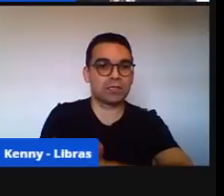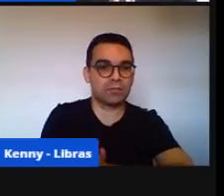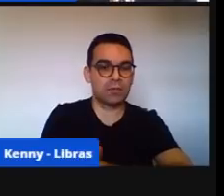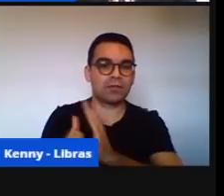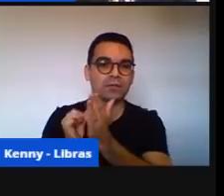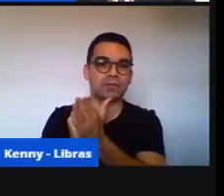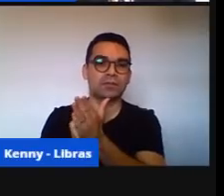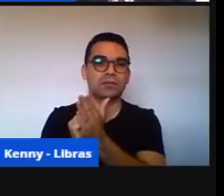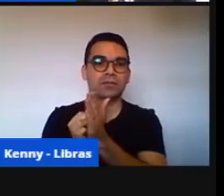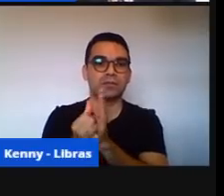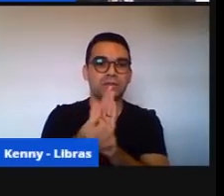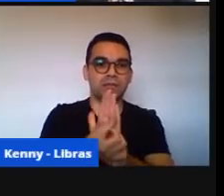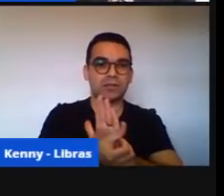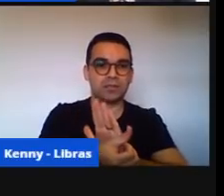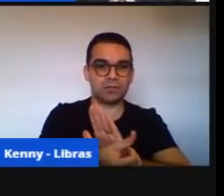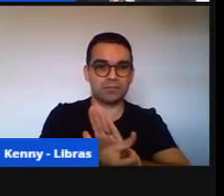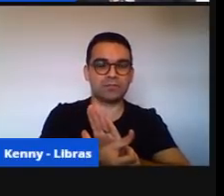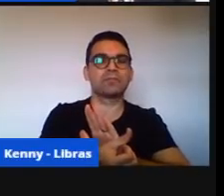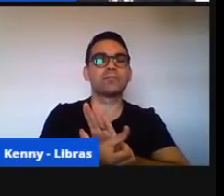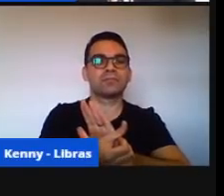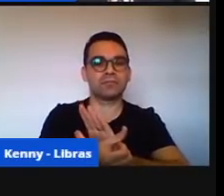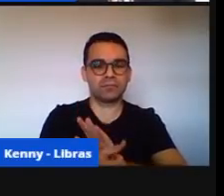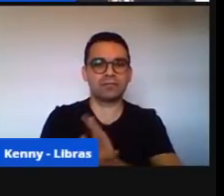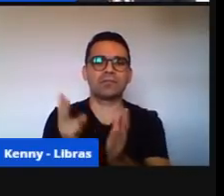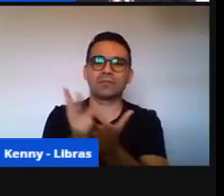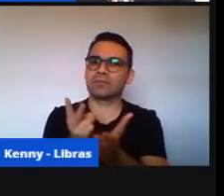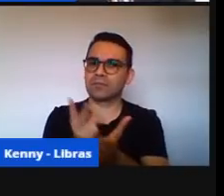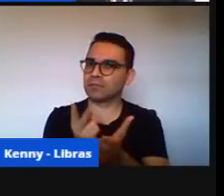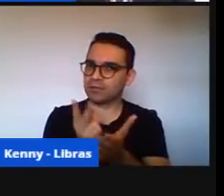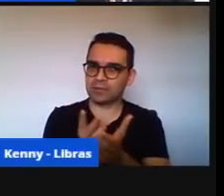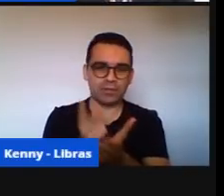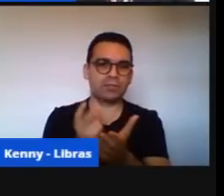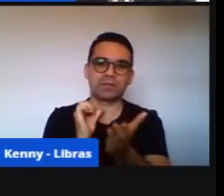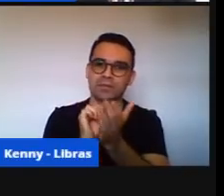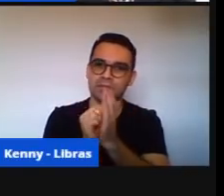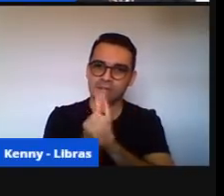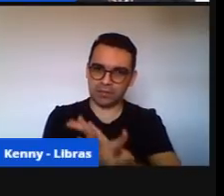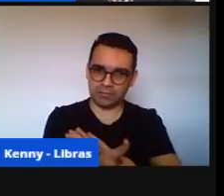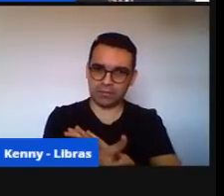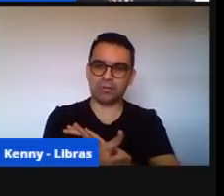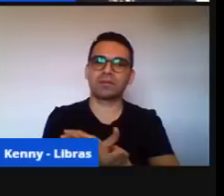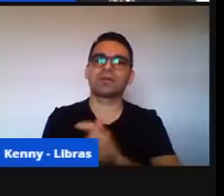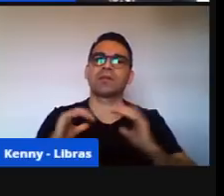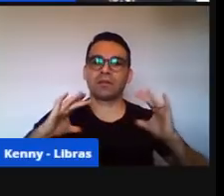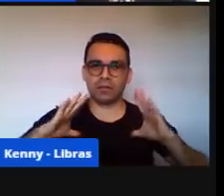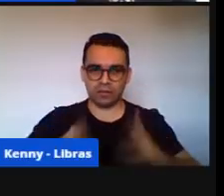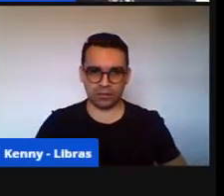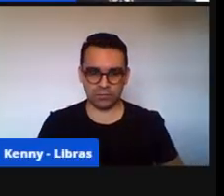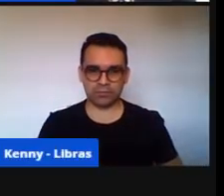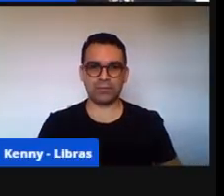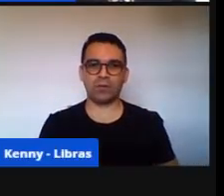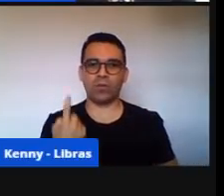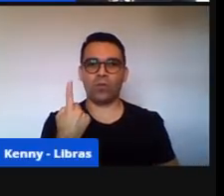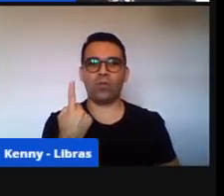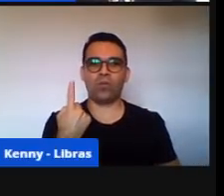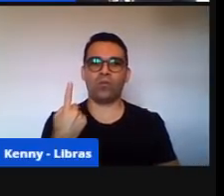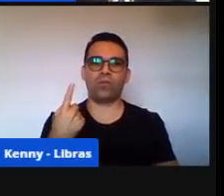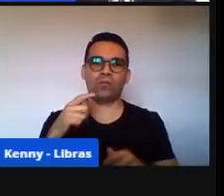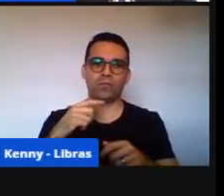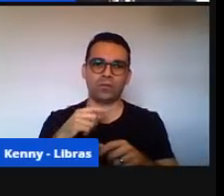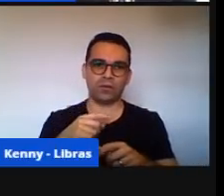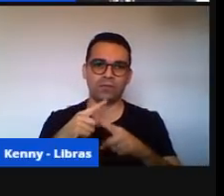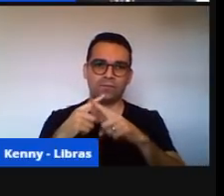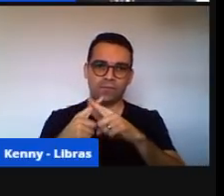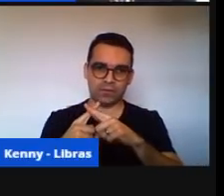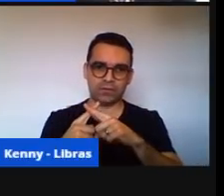caixa d'água foi limpa, se a água que a criança está recebendo ali é uma água com segurança, né, que tem uma